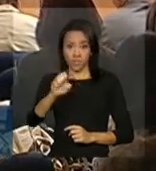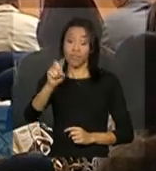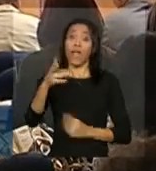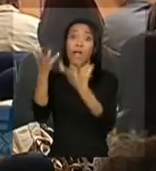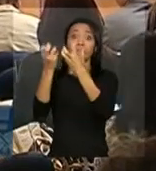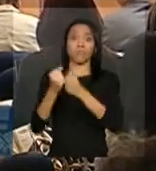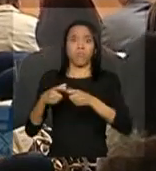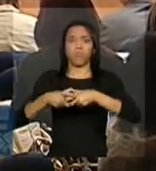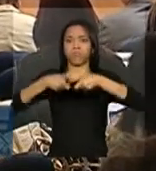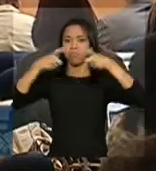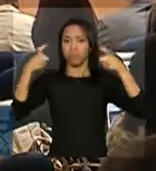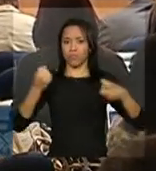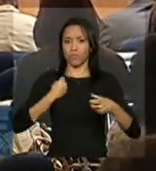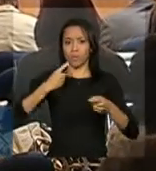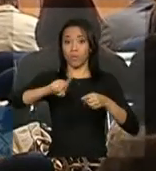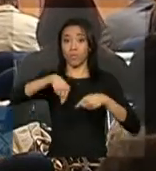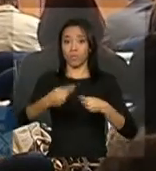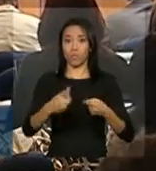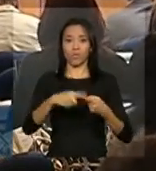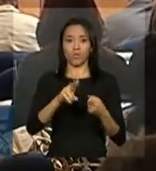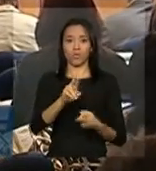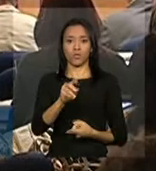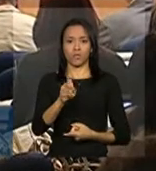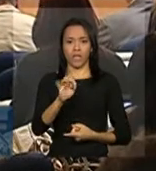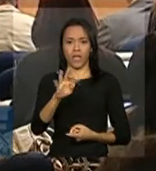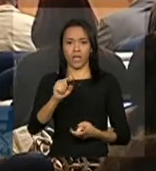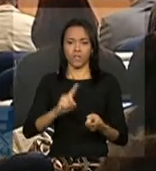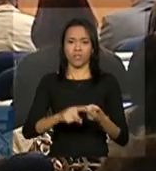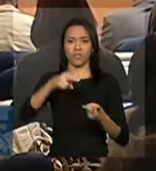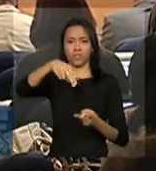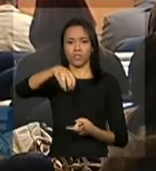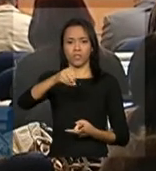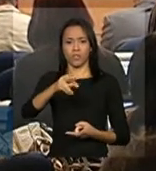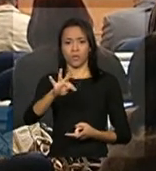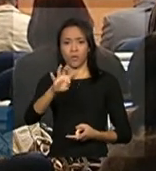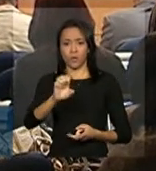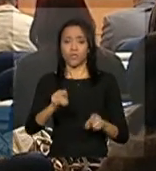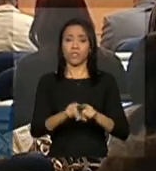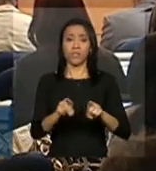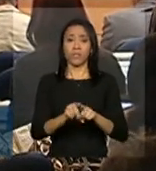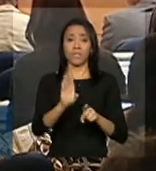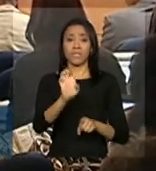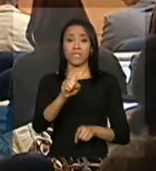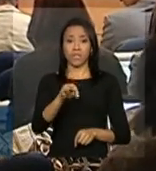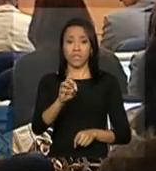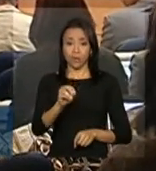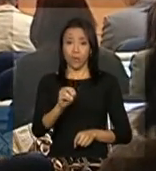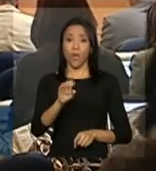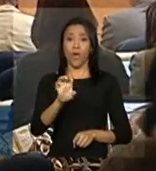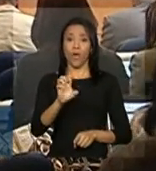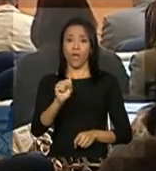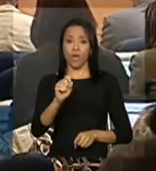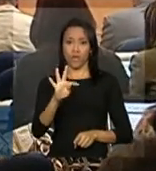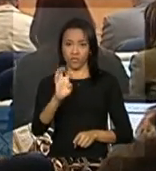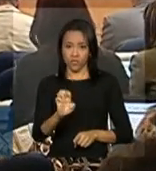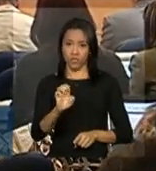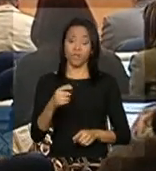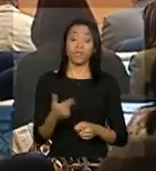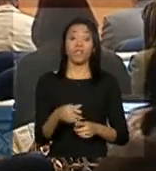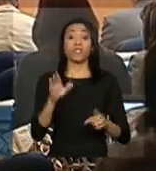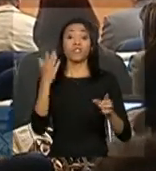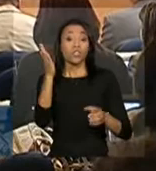médicos seguida do sudeste Norte Sul e centro-oeste já os 682